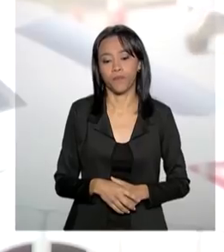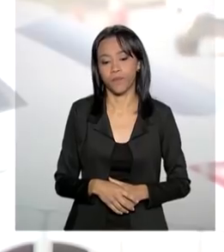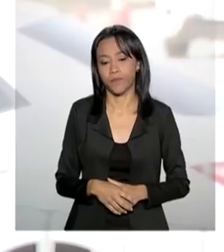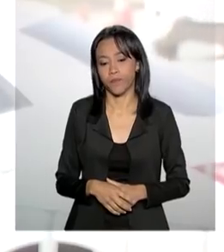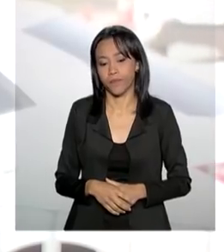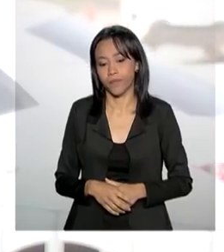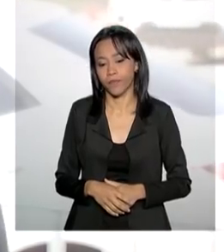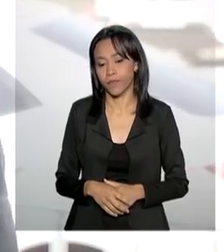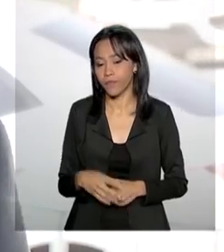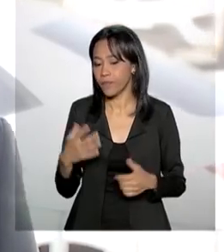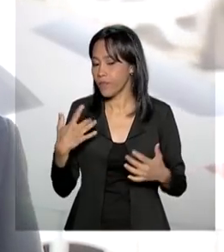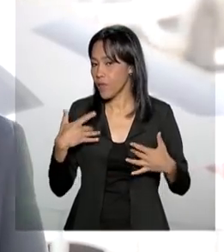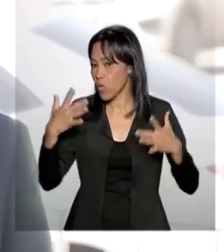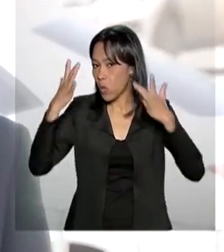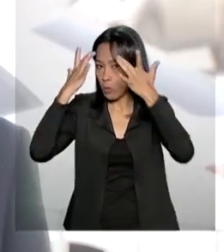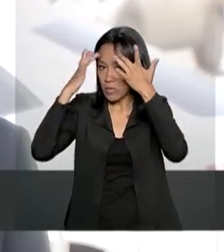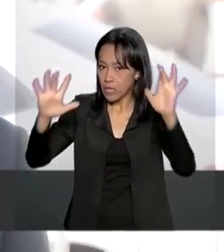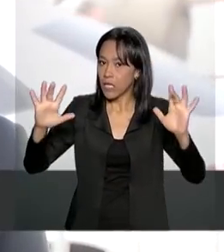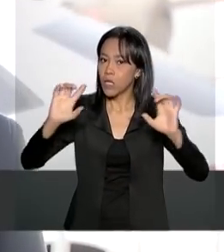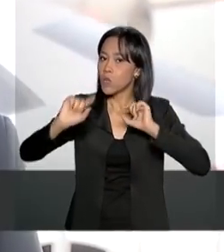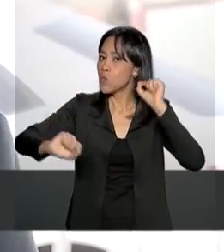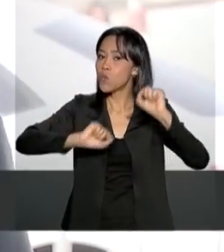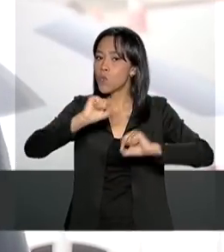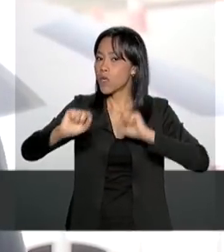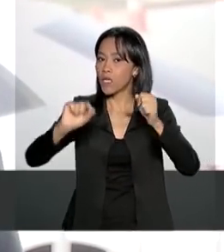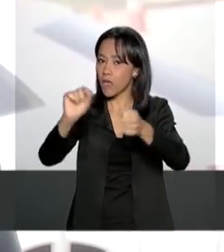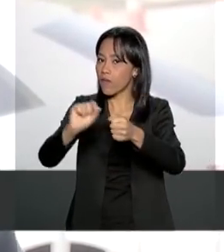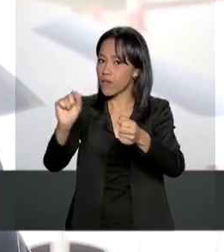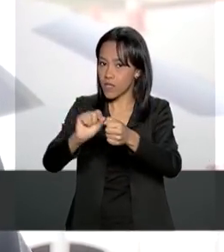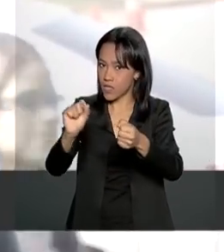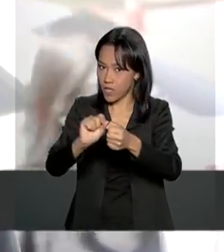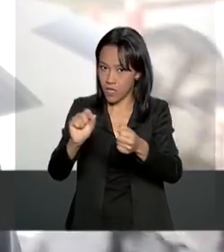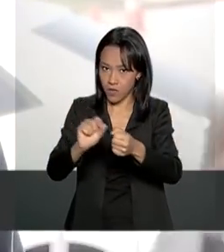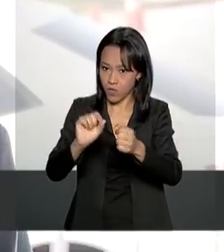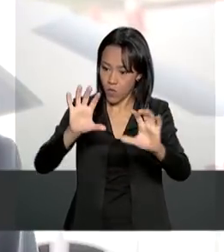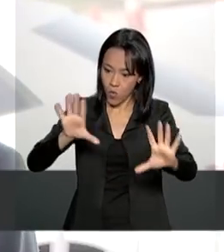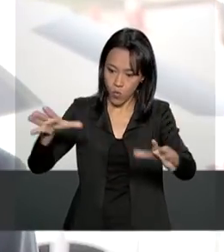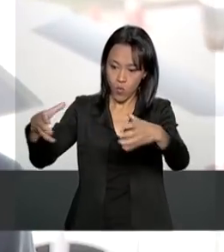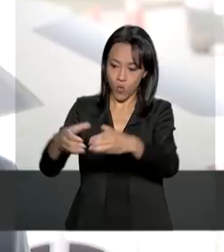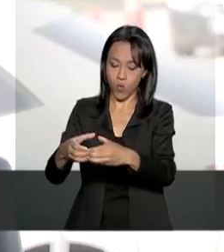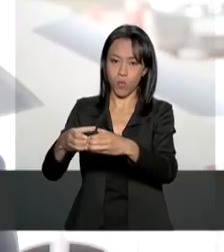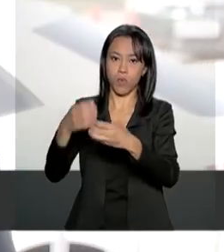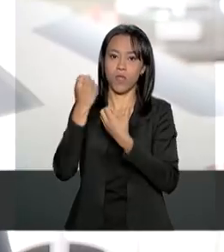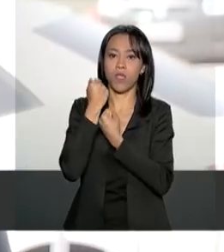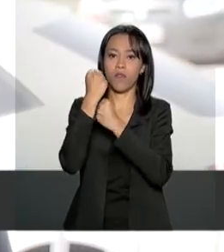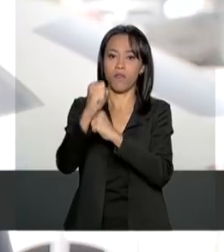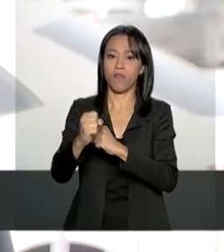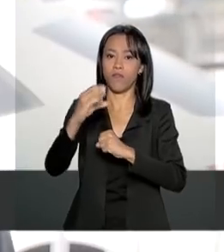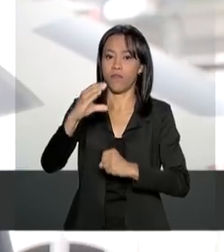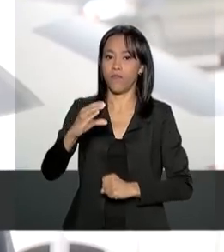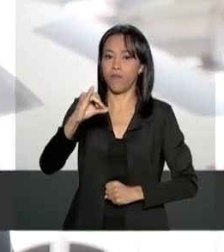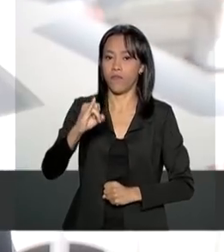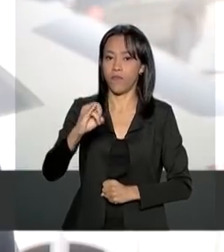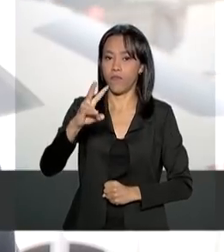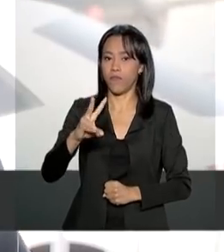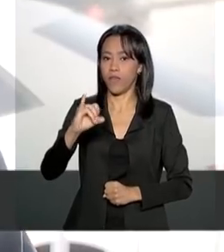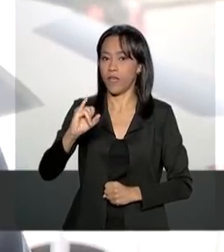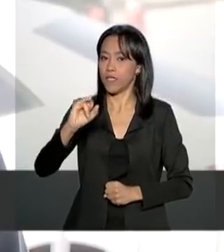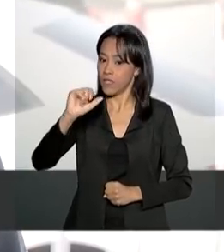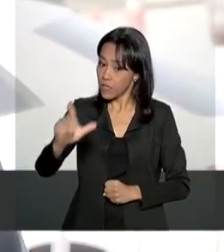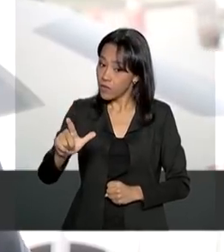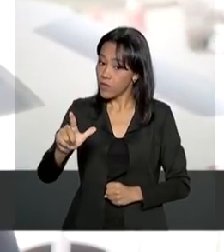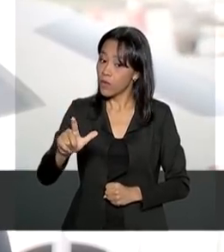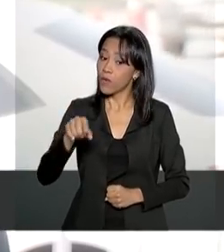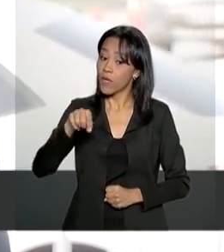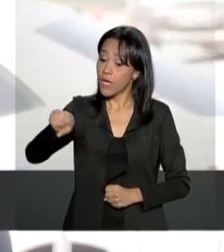Eu não sei como é que está sendo o procedimento com a Defesa Civil, mas imagino que a partir que, pelo que a senhora está me relatando, estão fazendo um fluxo de levar